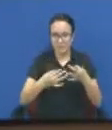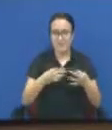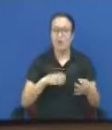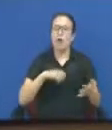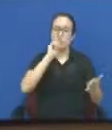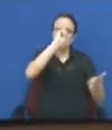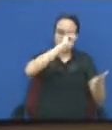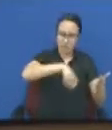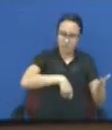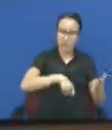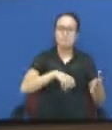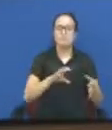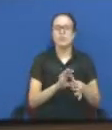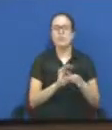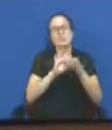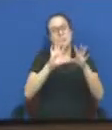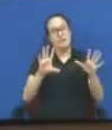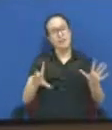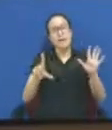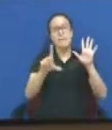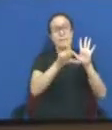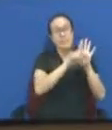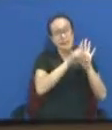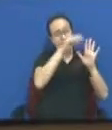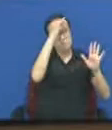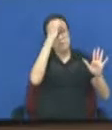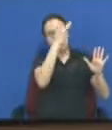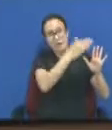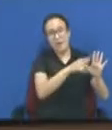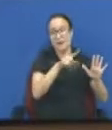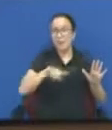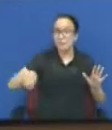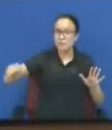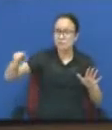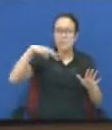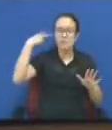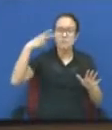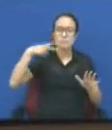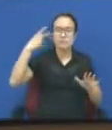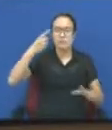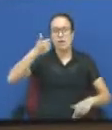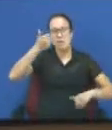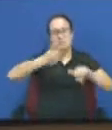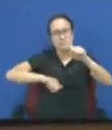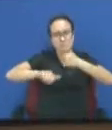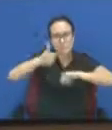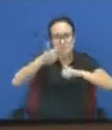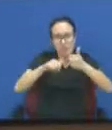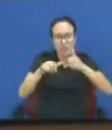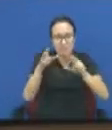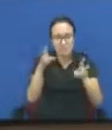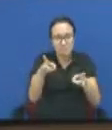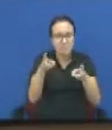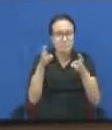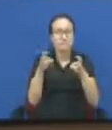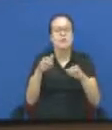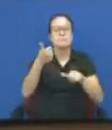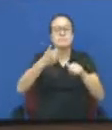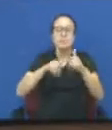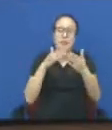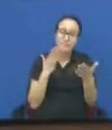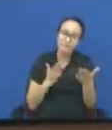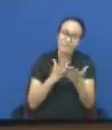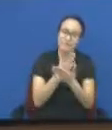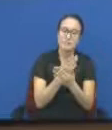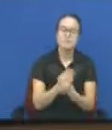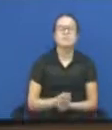legal para ser devidamente conhecidas e analisadas pelos excelentíssimos senhores vereadores desta excelsa